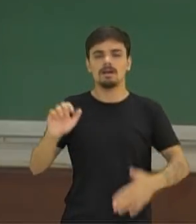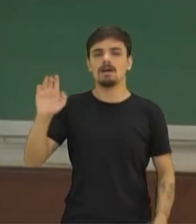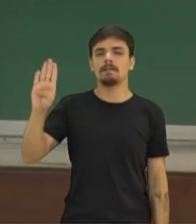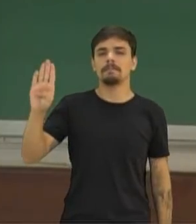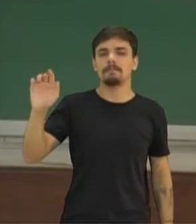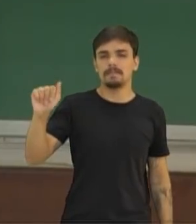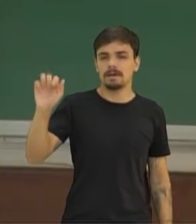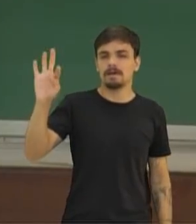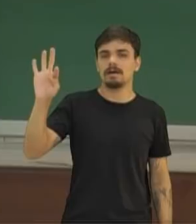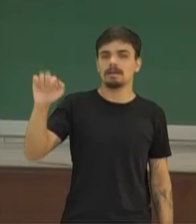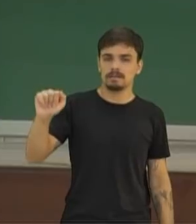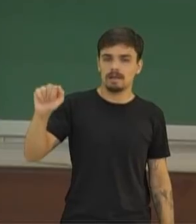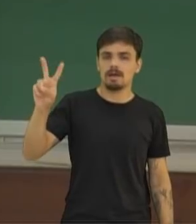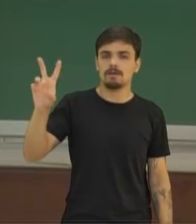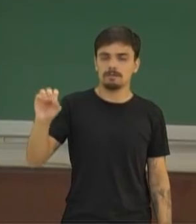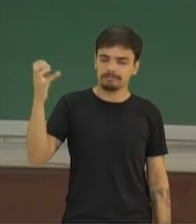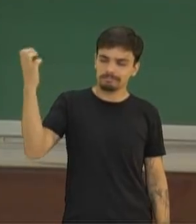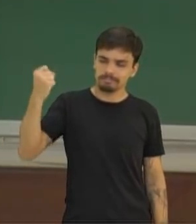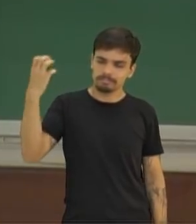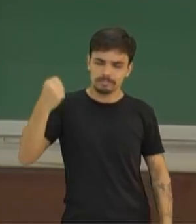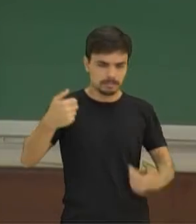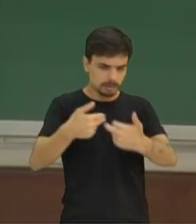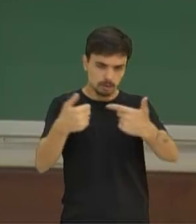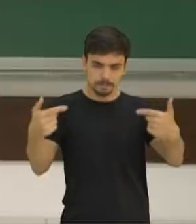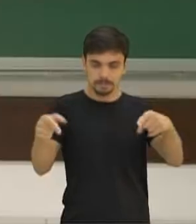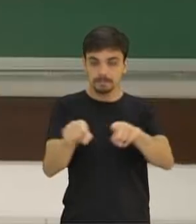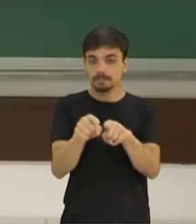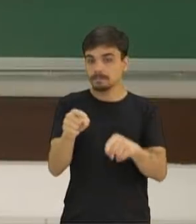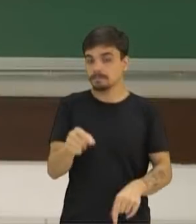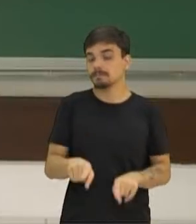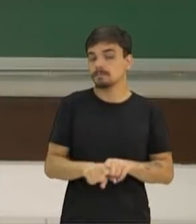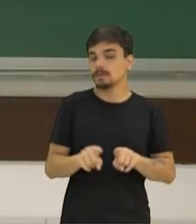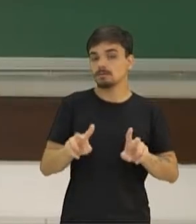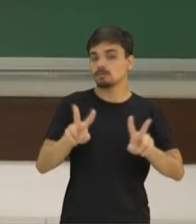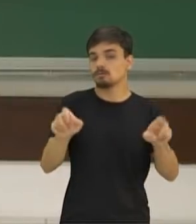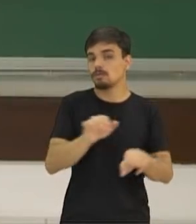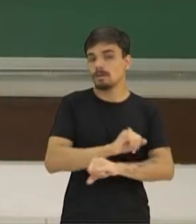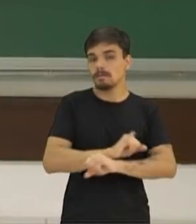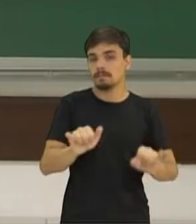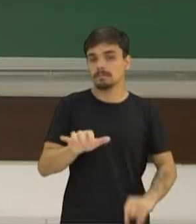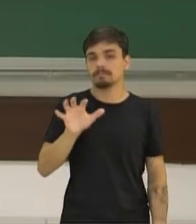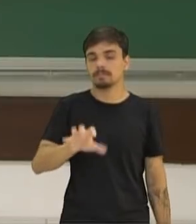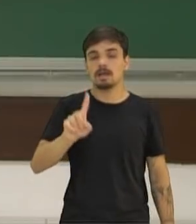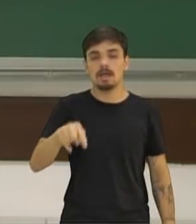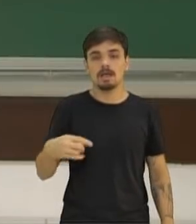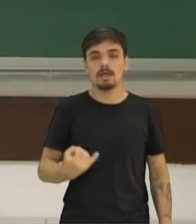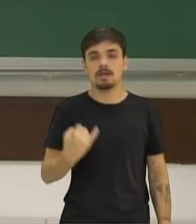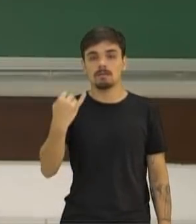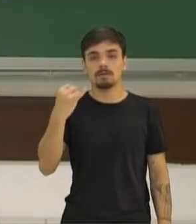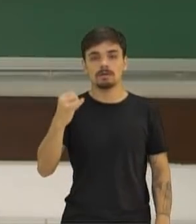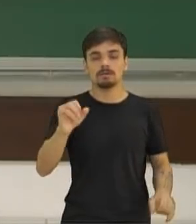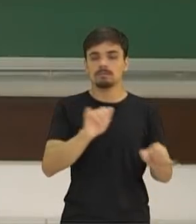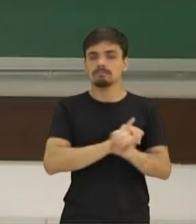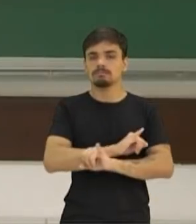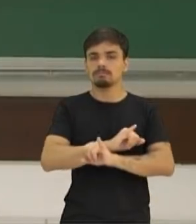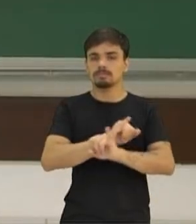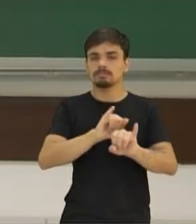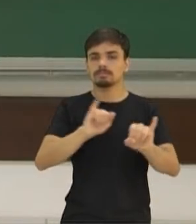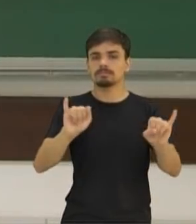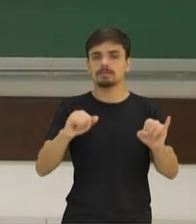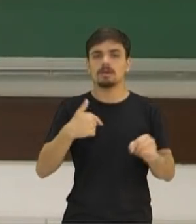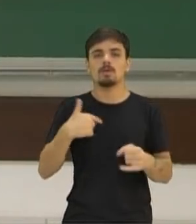empresa de laticínios. Então, nós vamos falar desse anúncio publicitário. Então, é importante que no anúncio eu